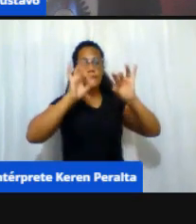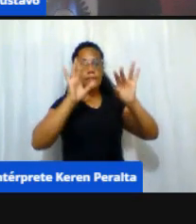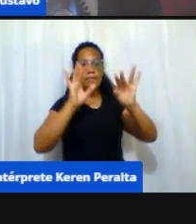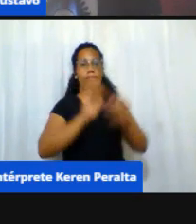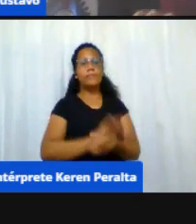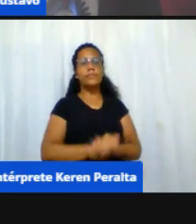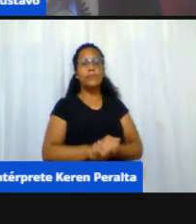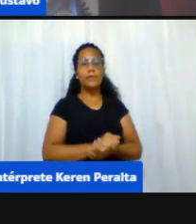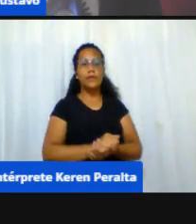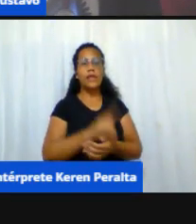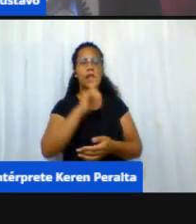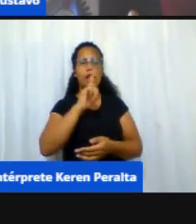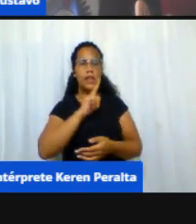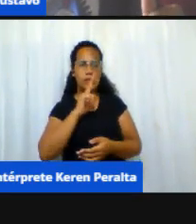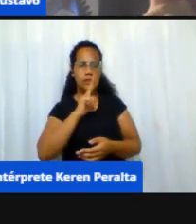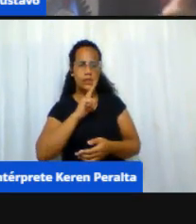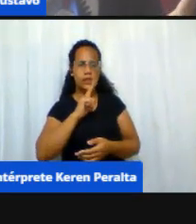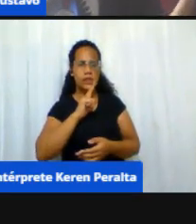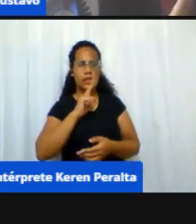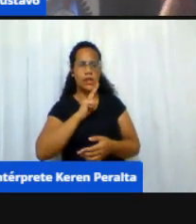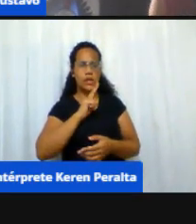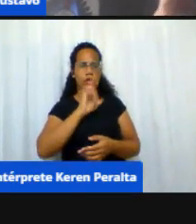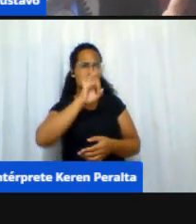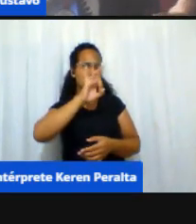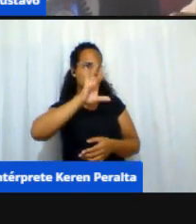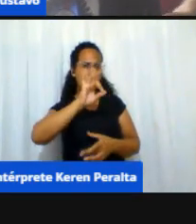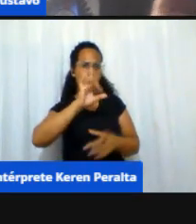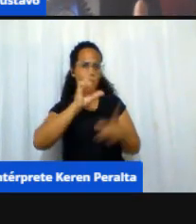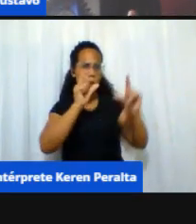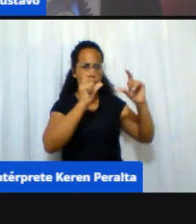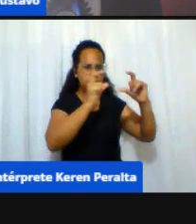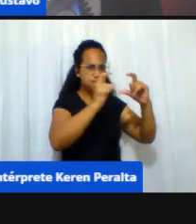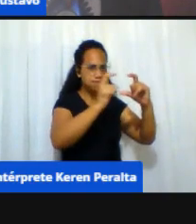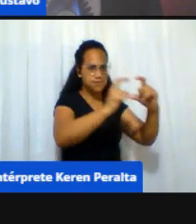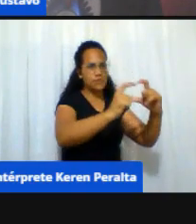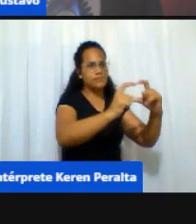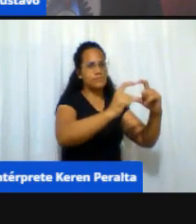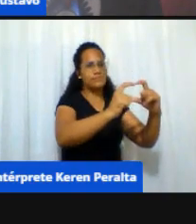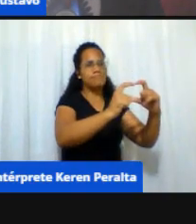pequeno recorte do todo que se deve ou pode ser cumprido.